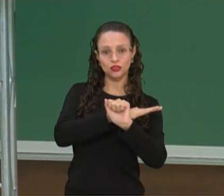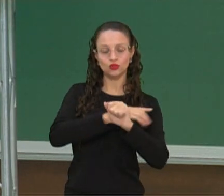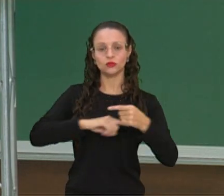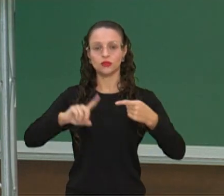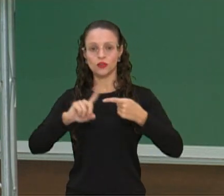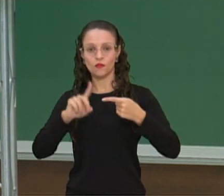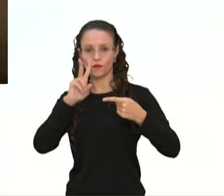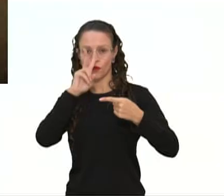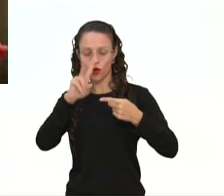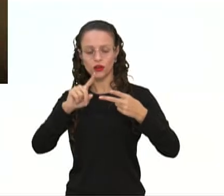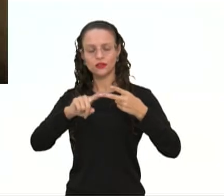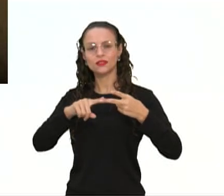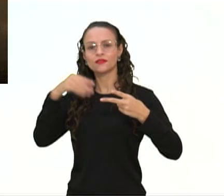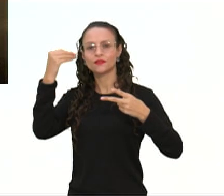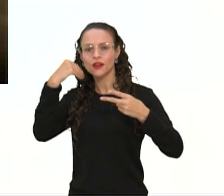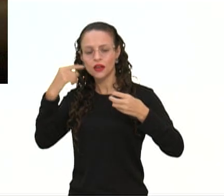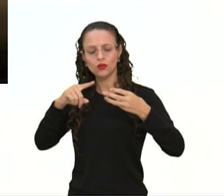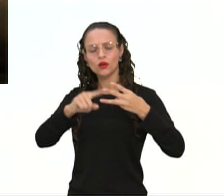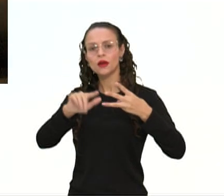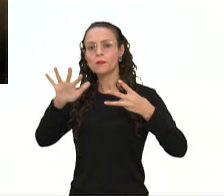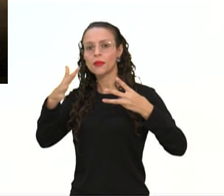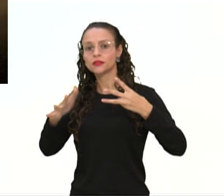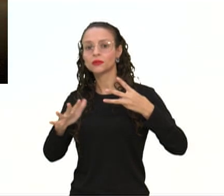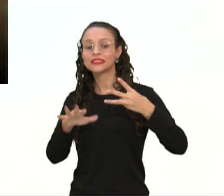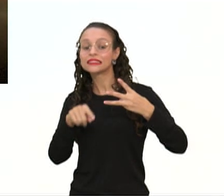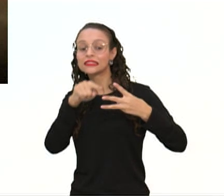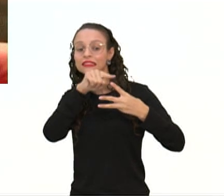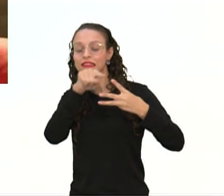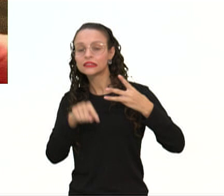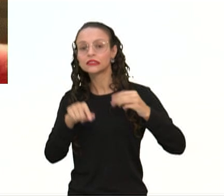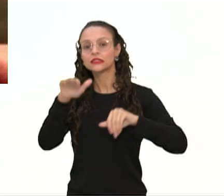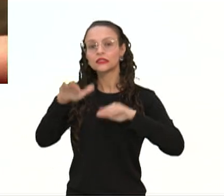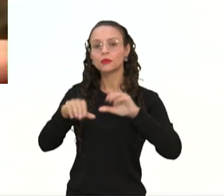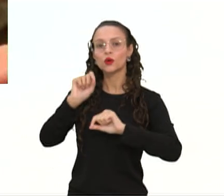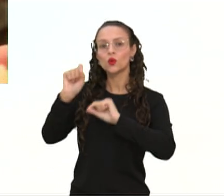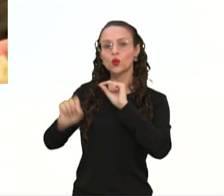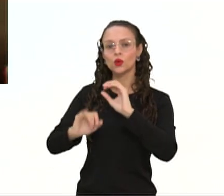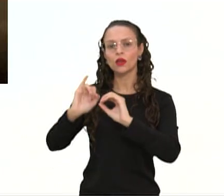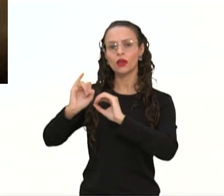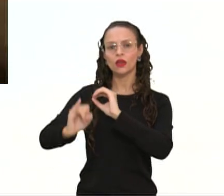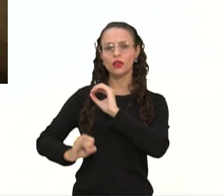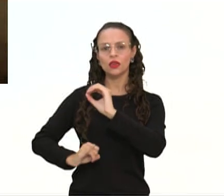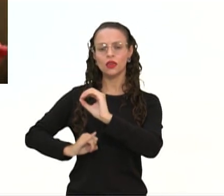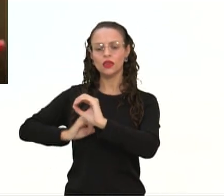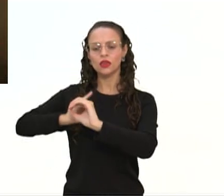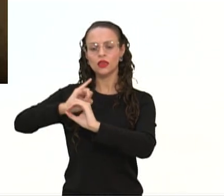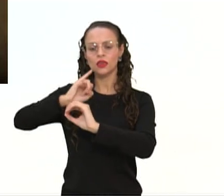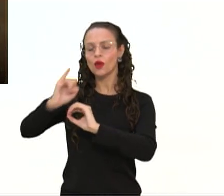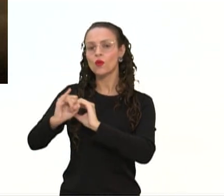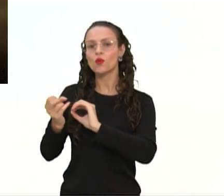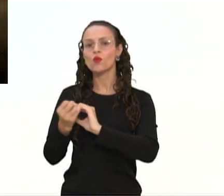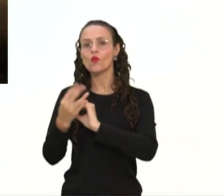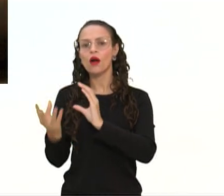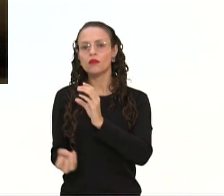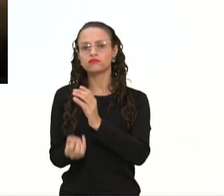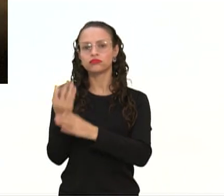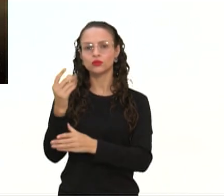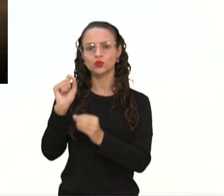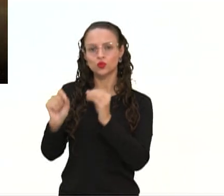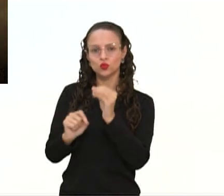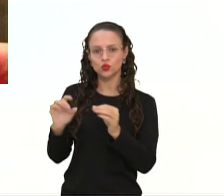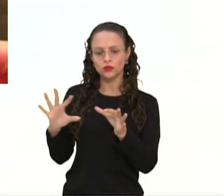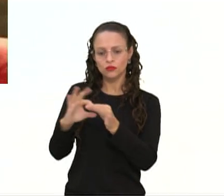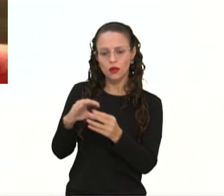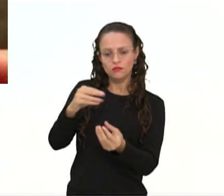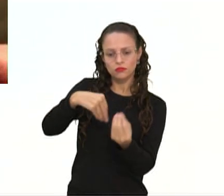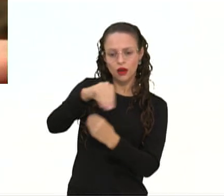ou moderados, dependendo o grau de ionização, ou seja, quantas íons ele consegue formar quando entra em contato